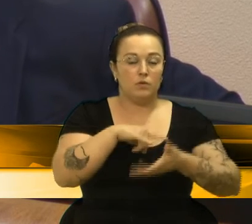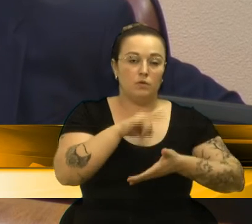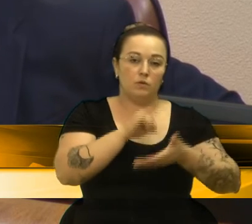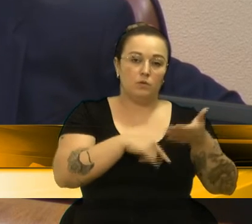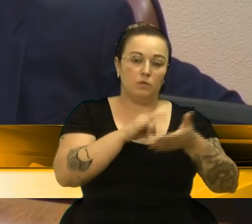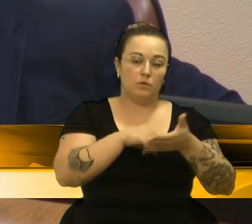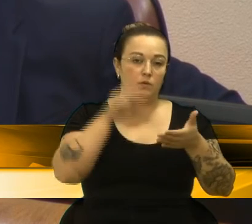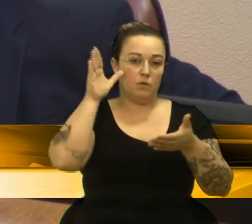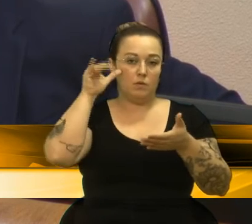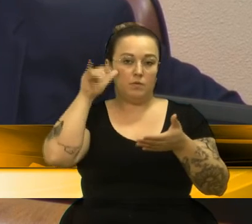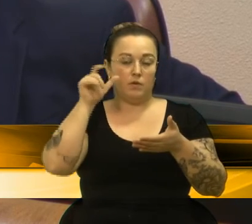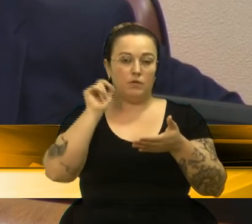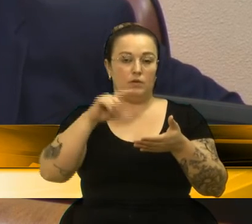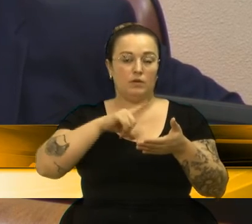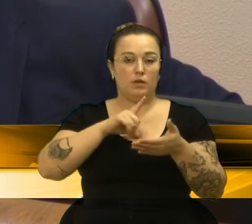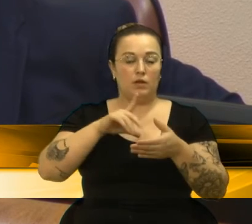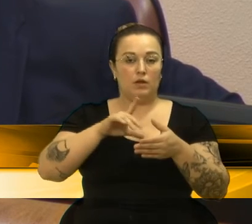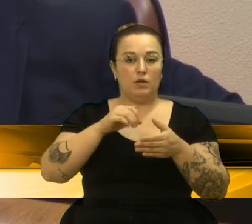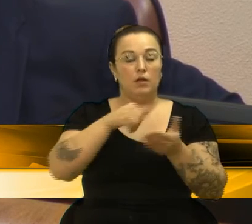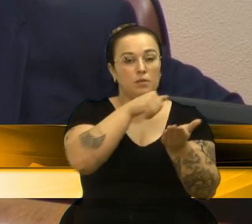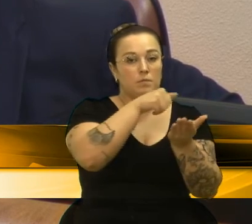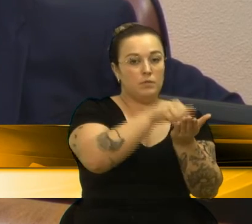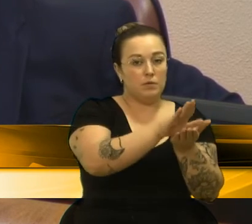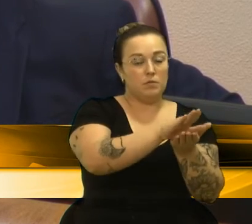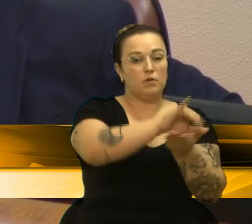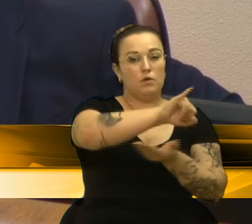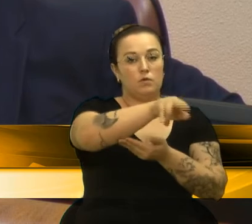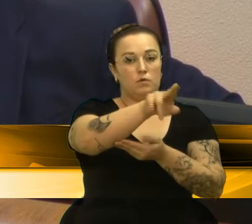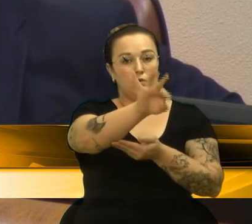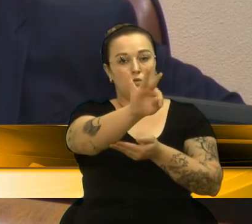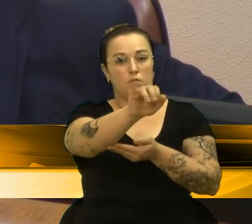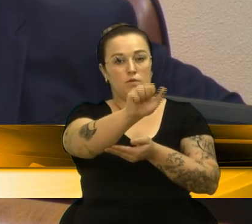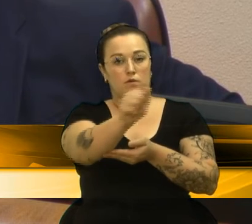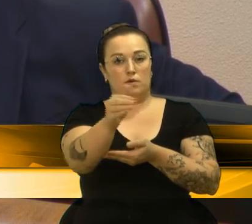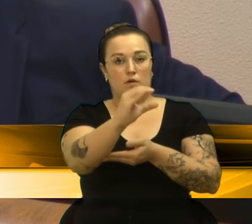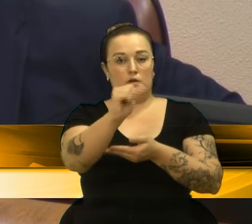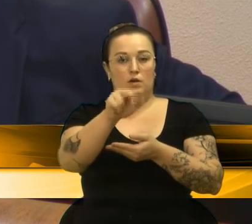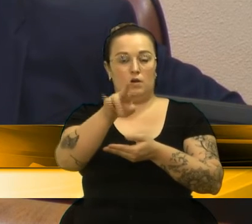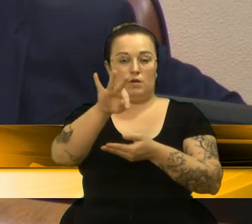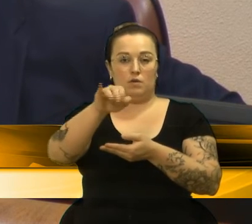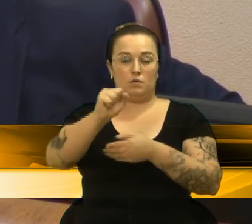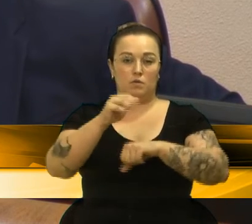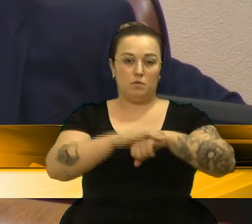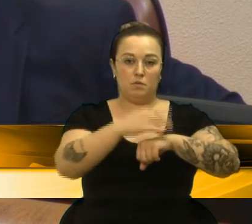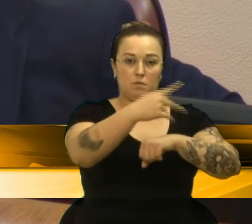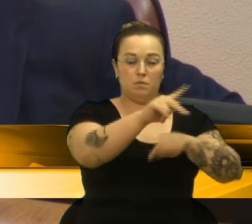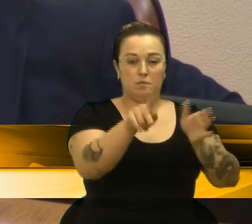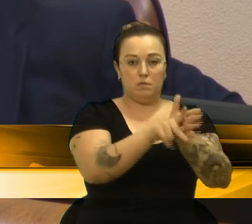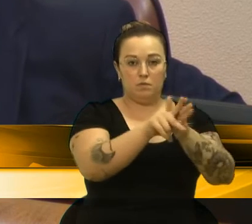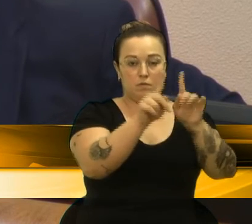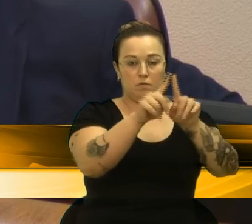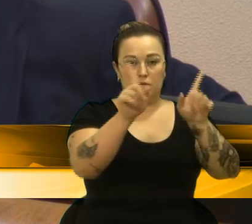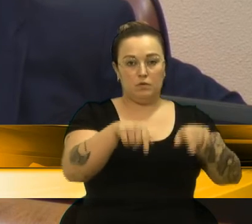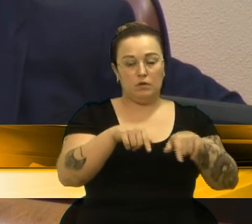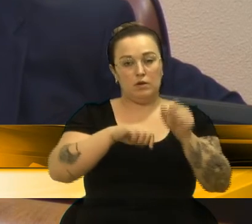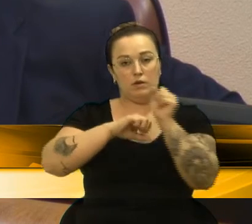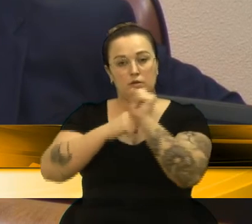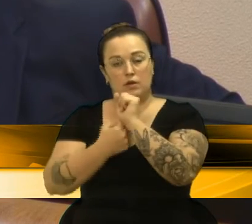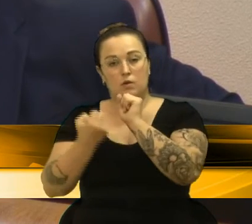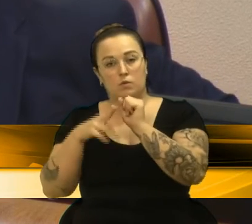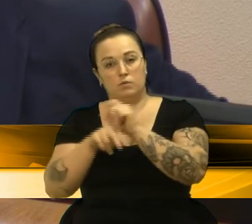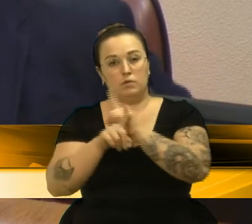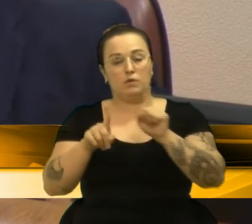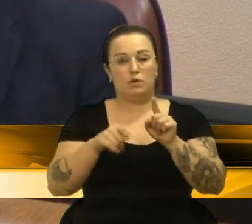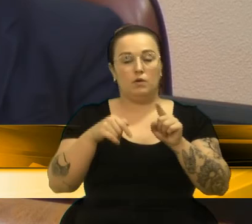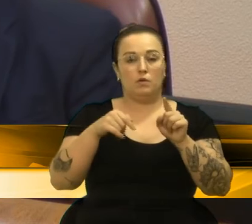prima facie, a inexistência de justa causa para o prosseguimento do processo crime, é de ser trancada a ação penal HC concedido de ofício. Processo